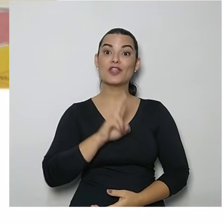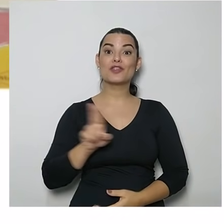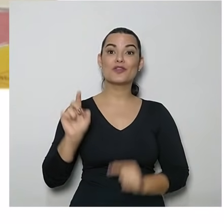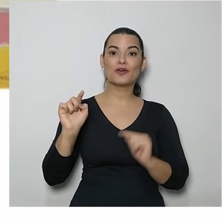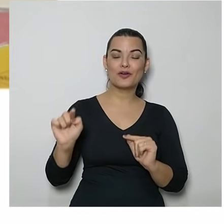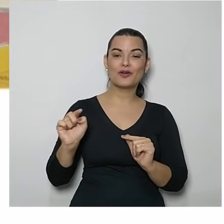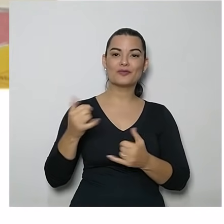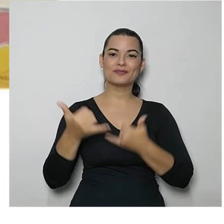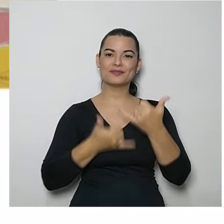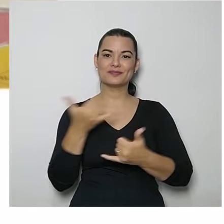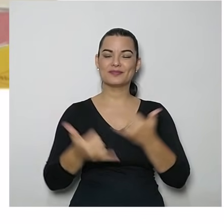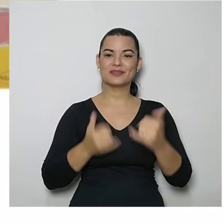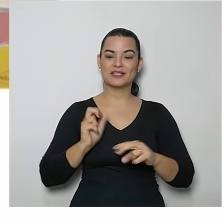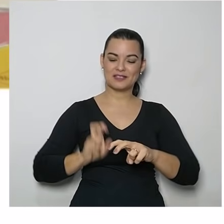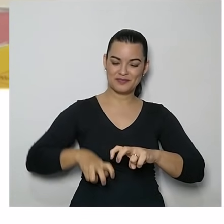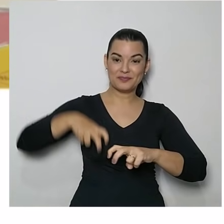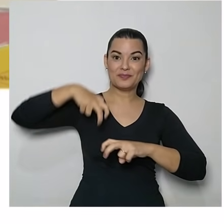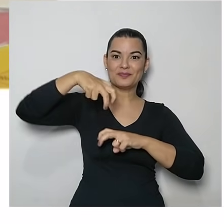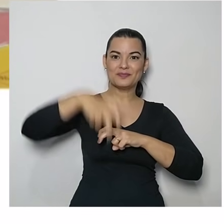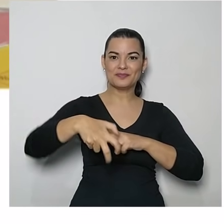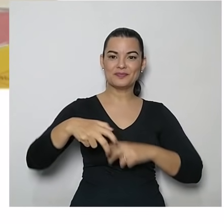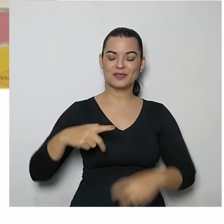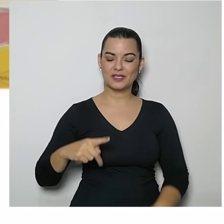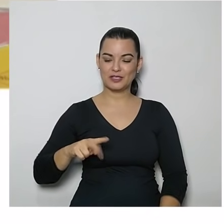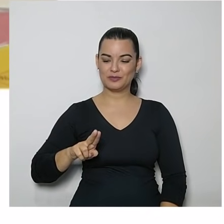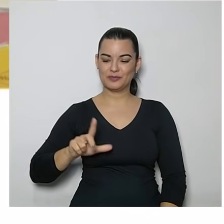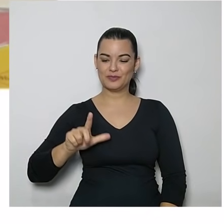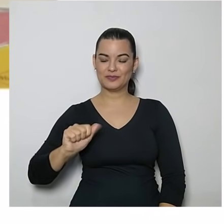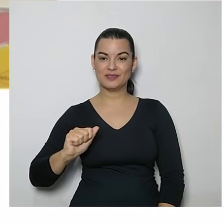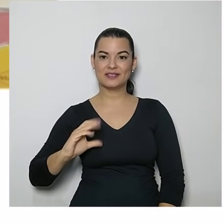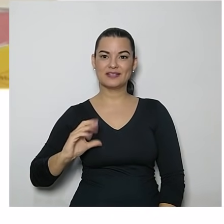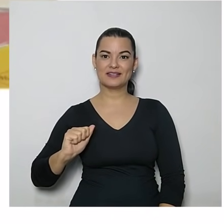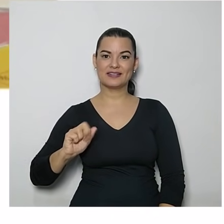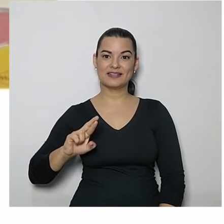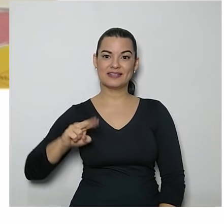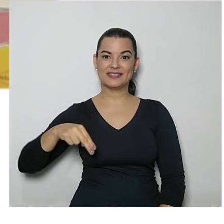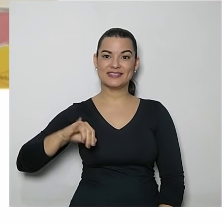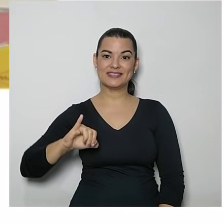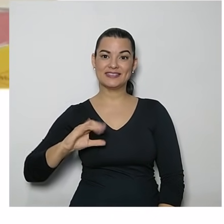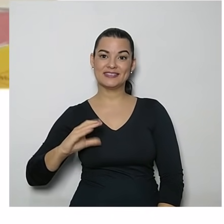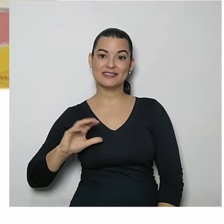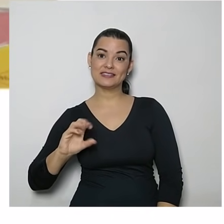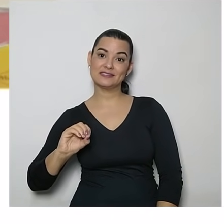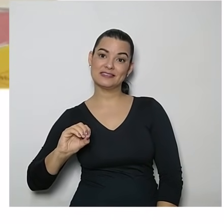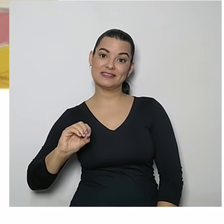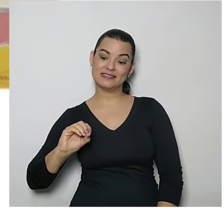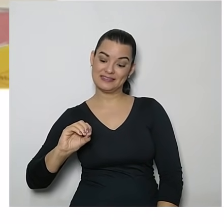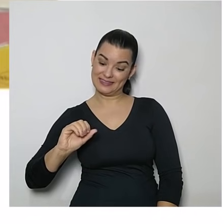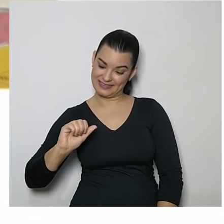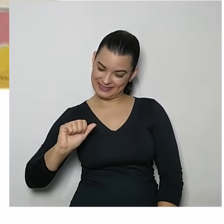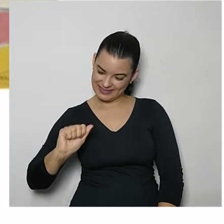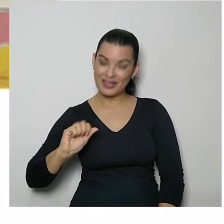dessa brincadeira é Pula Carniça, mas também pode se chamar Pula-Sela.